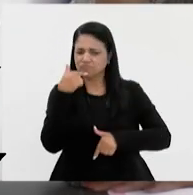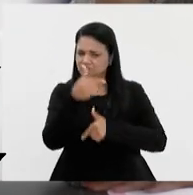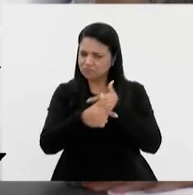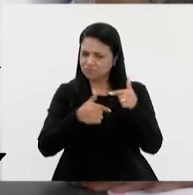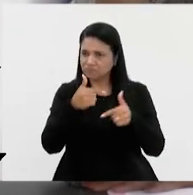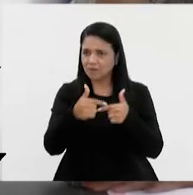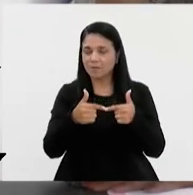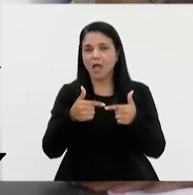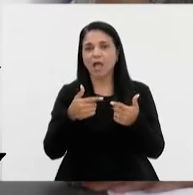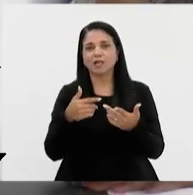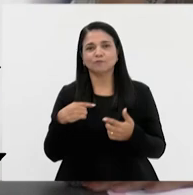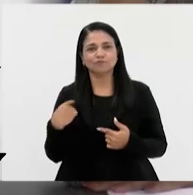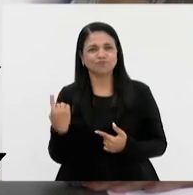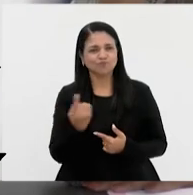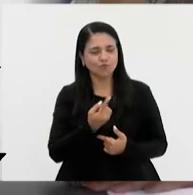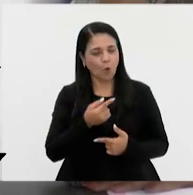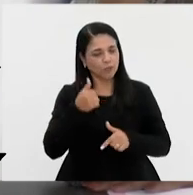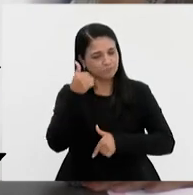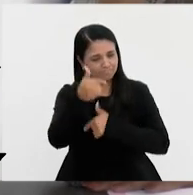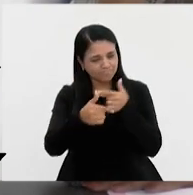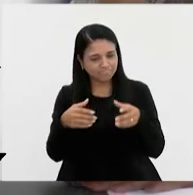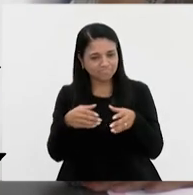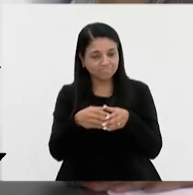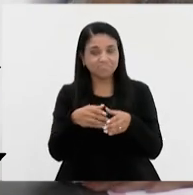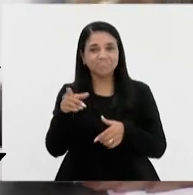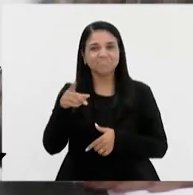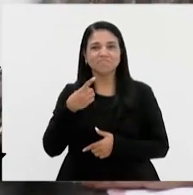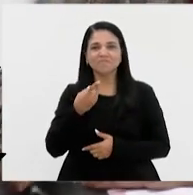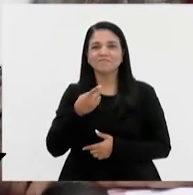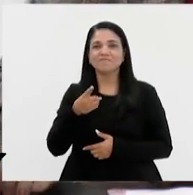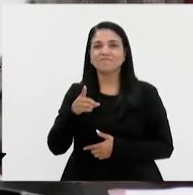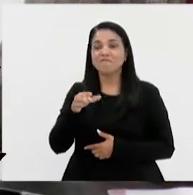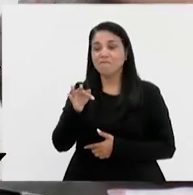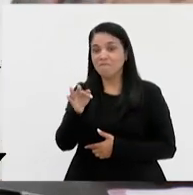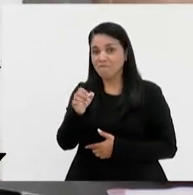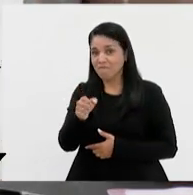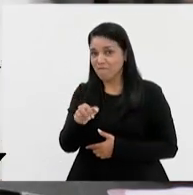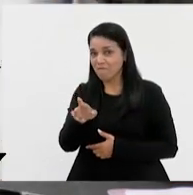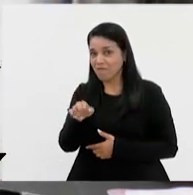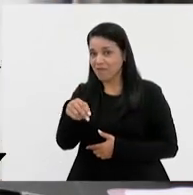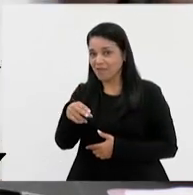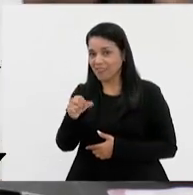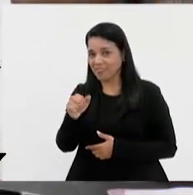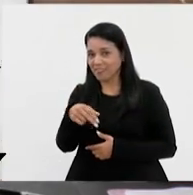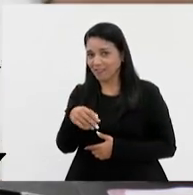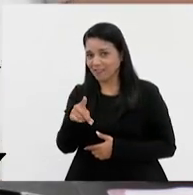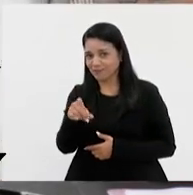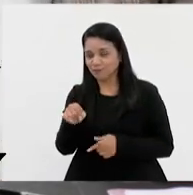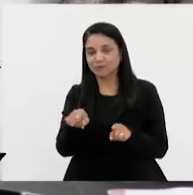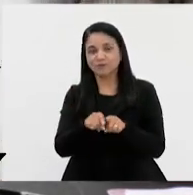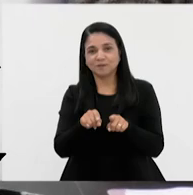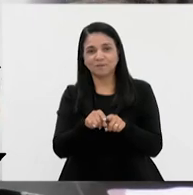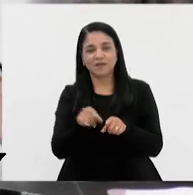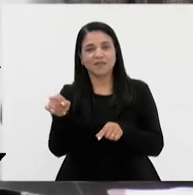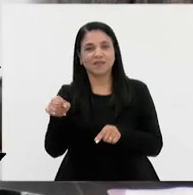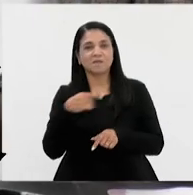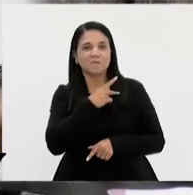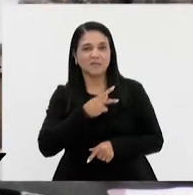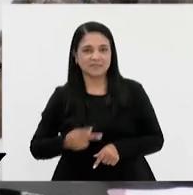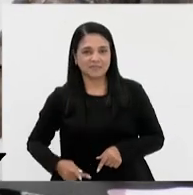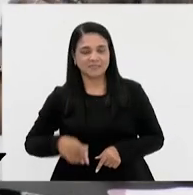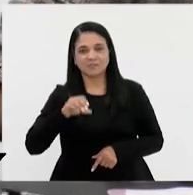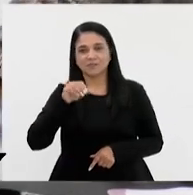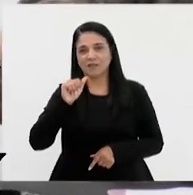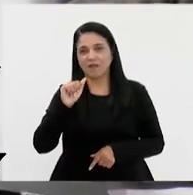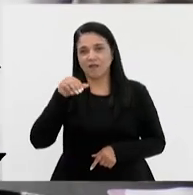por todos nós. Parabéns. O doutor Fernando deve ter tido um pelo dedinho Pelo doutor Fernando nisso. E pelo doutor e nosso excelentíssimo presidente Rodrigo